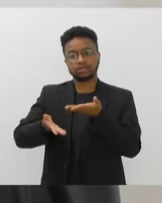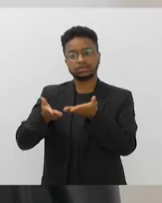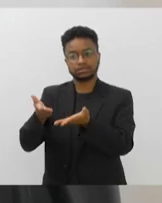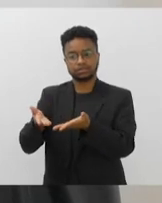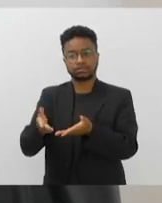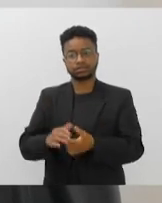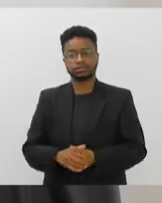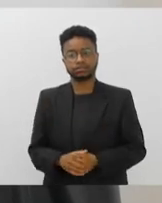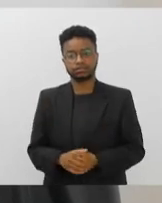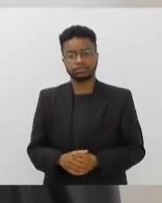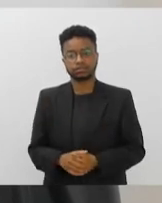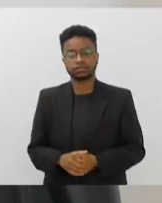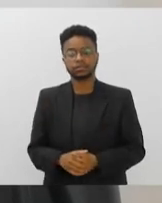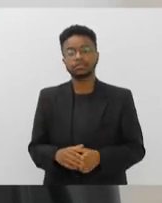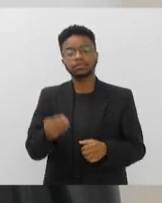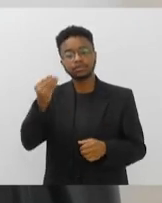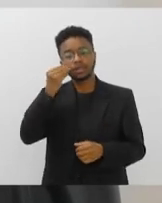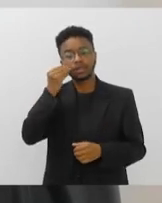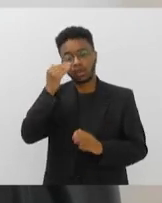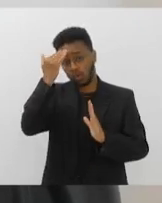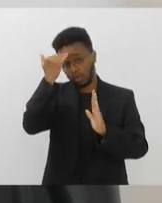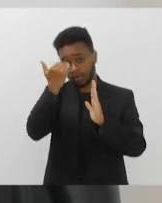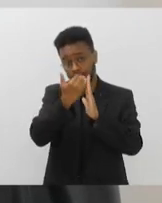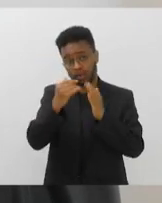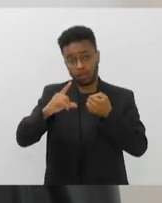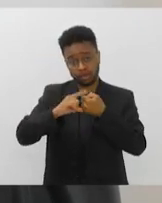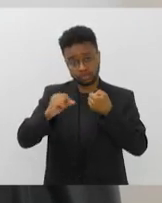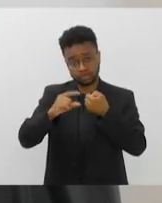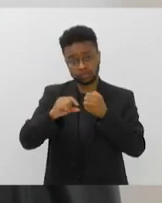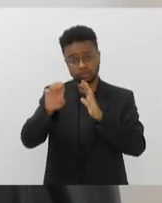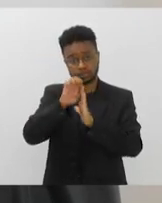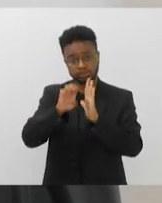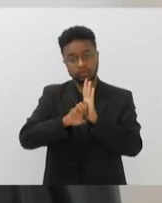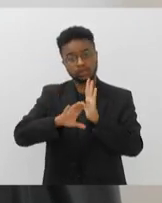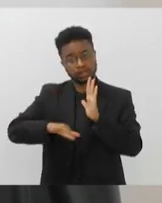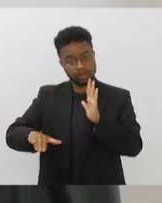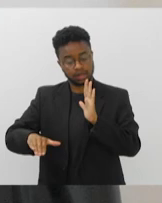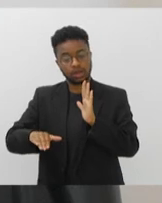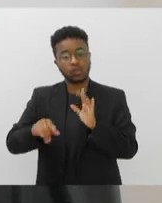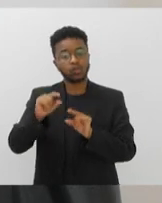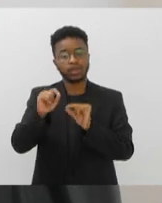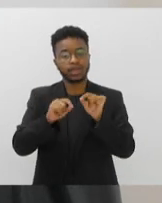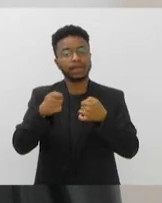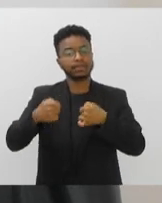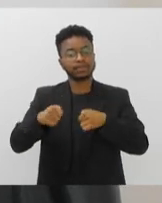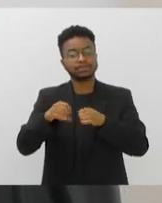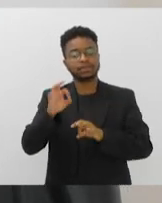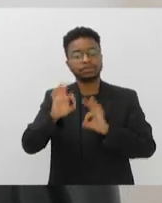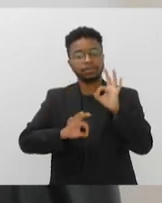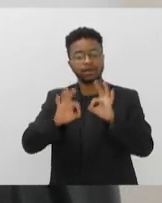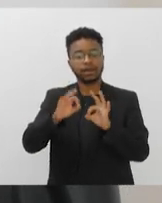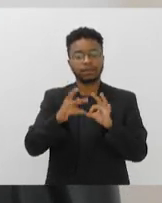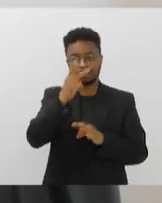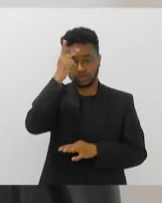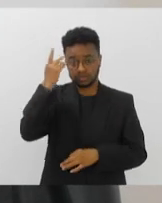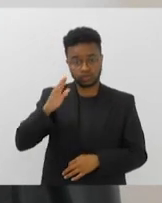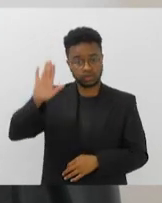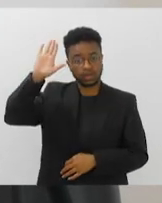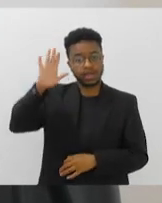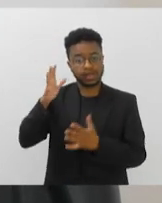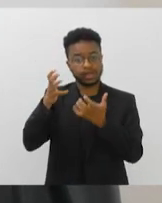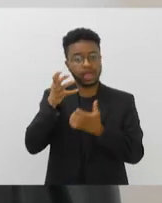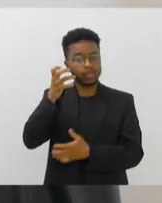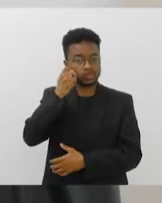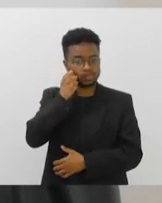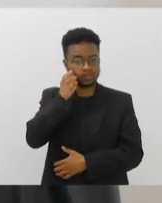atendimento para cumprir um artigo do Estatuto da Criança que exige a preparação do pretendente adoção para